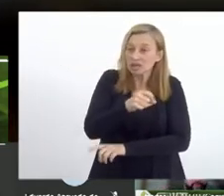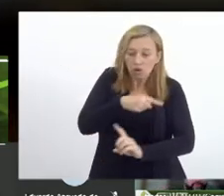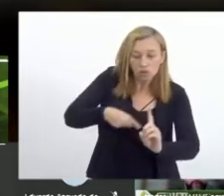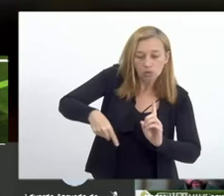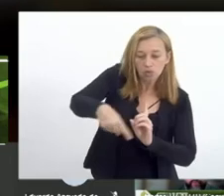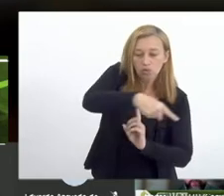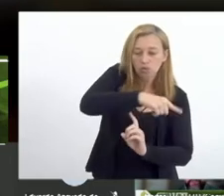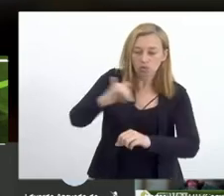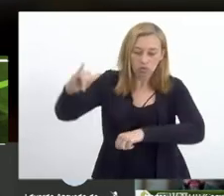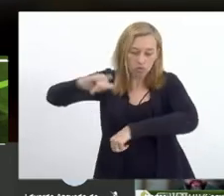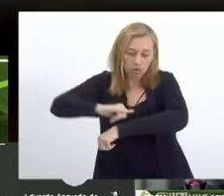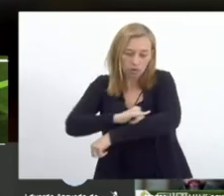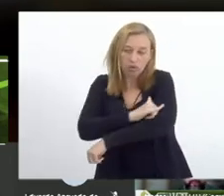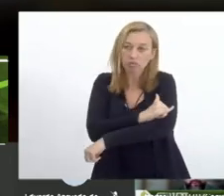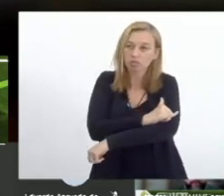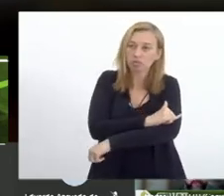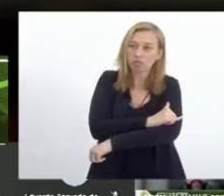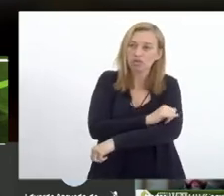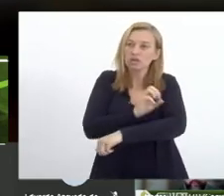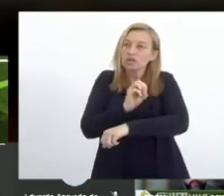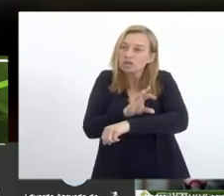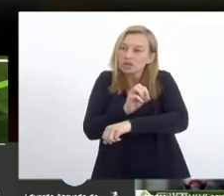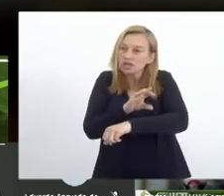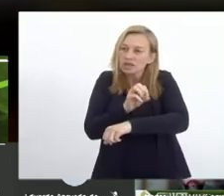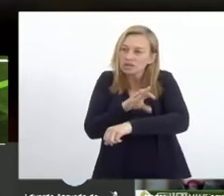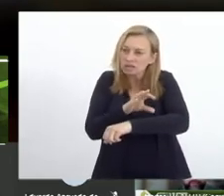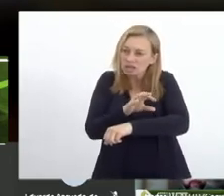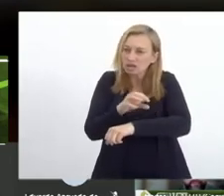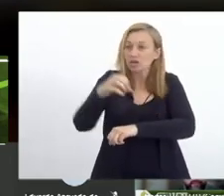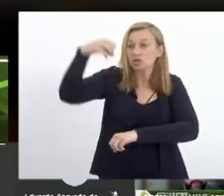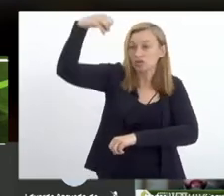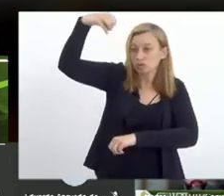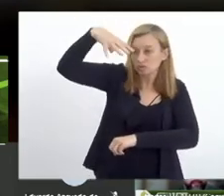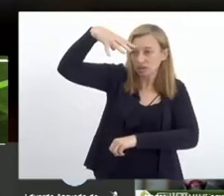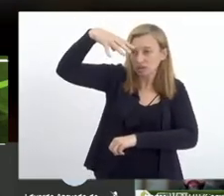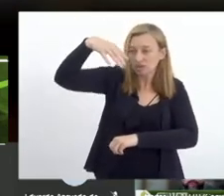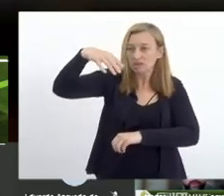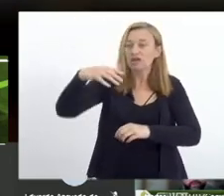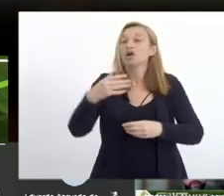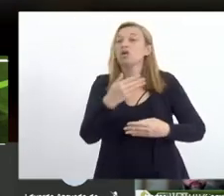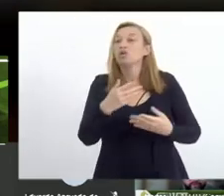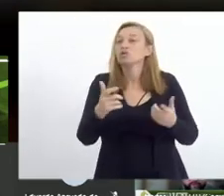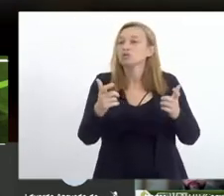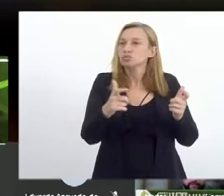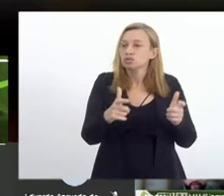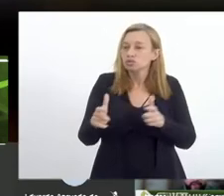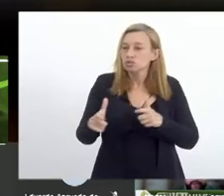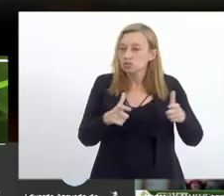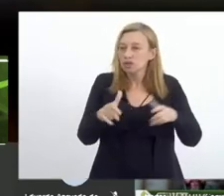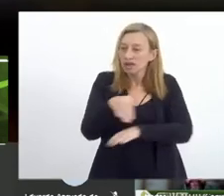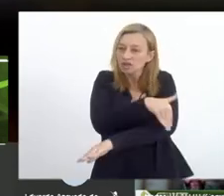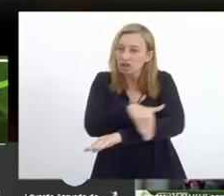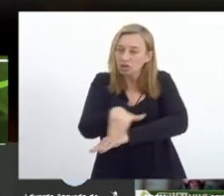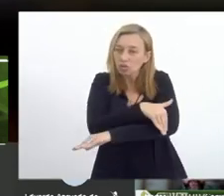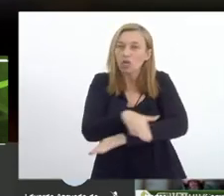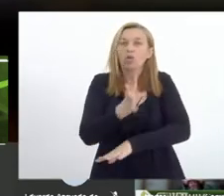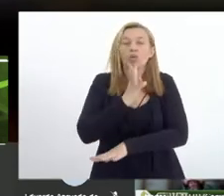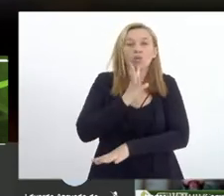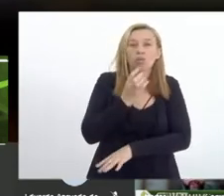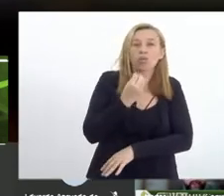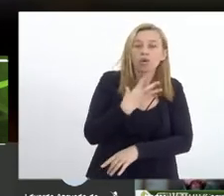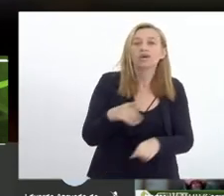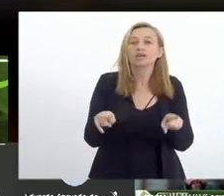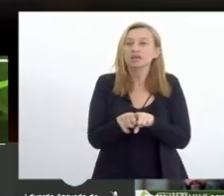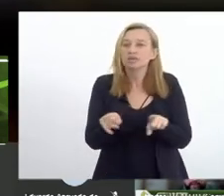do aeroporto, sinalização e iluminação pública, que são muito deficientes nesses dois casos que eu conheço bem. E